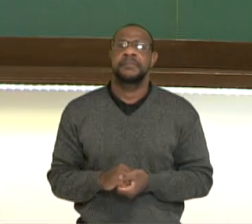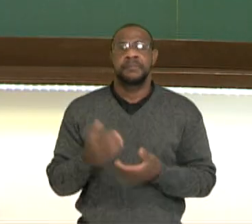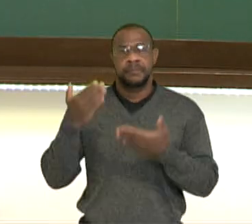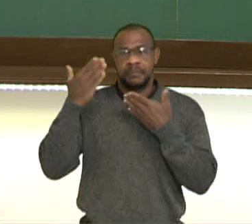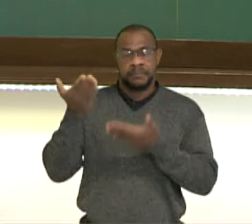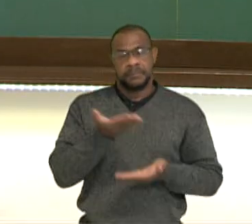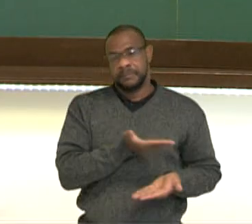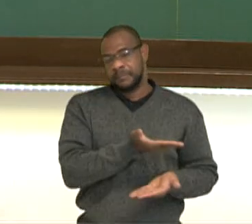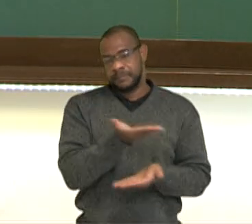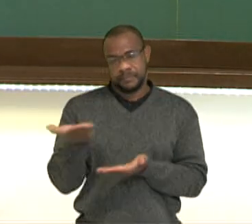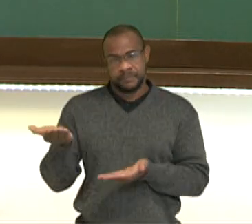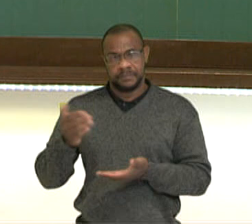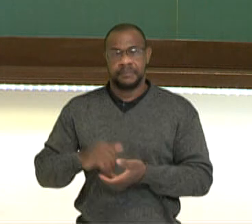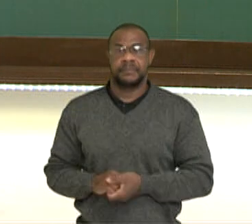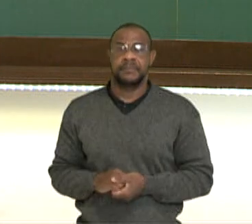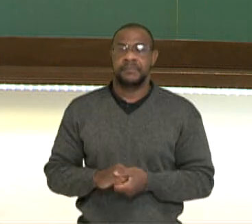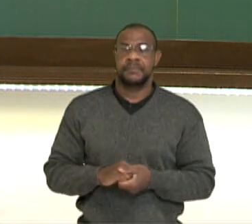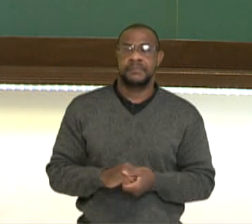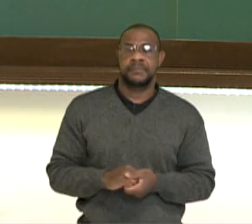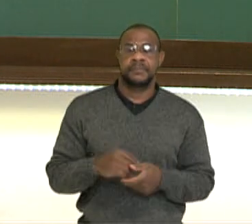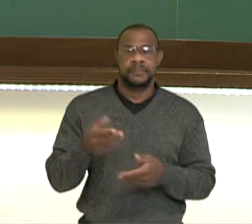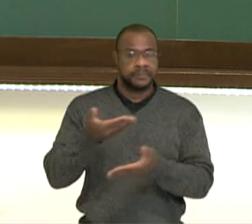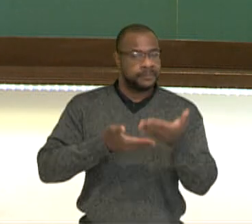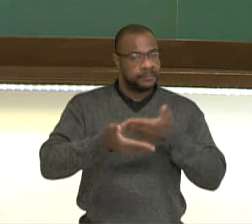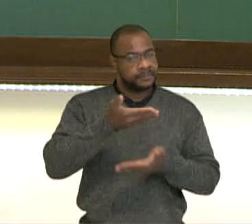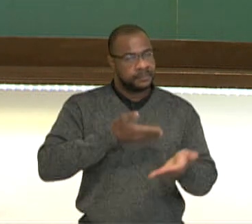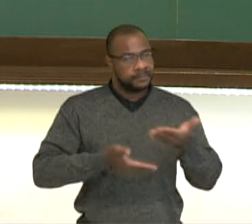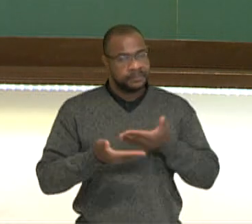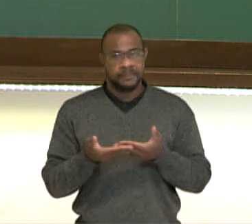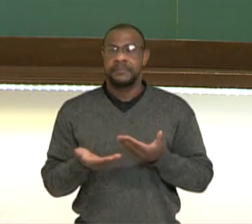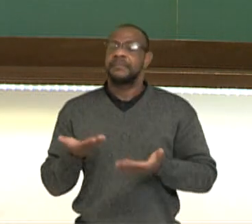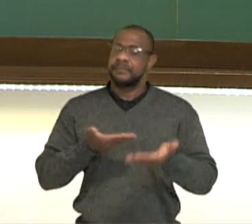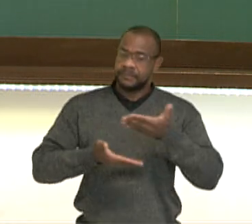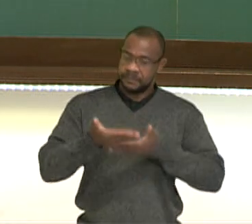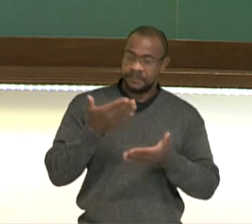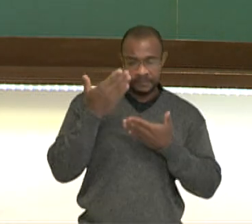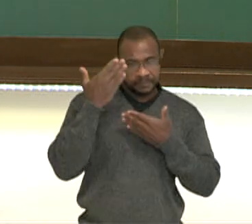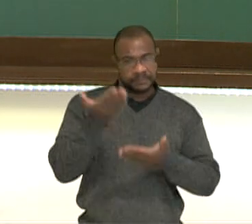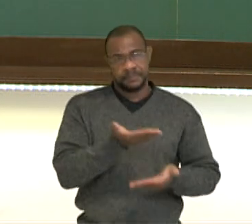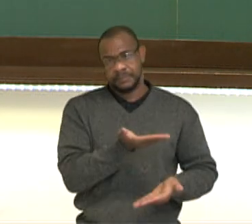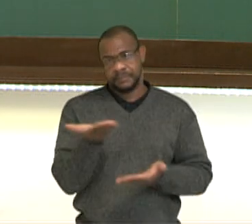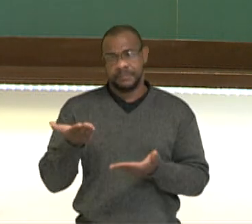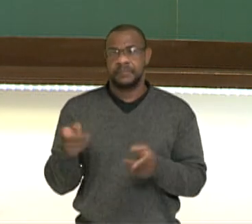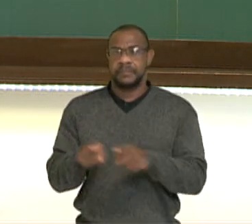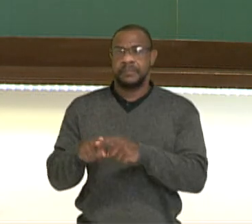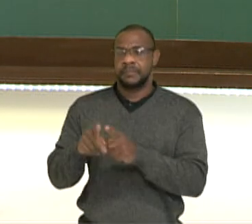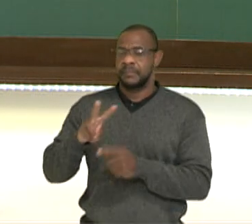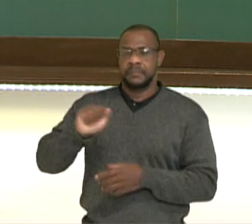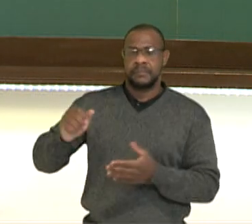Agradeço a você pela sua participação, pelo seu envolvimento na nossa aula. Também agradeço